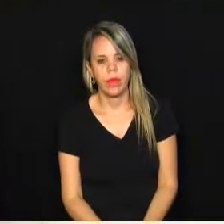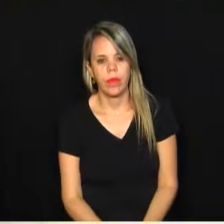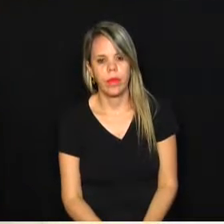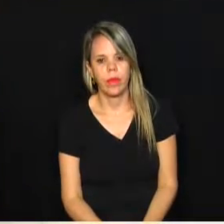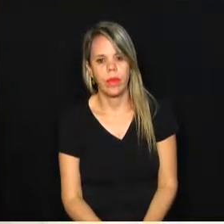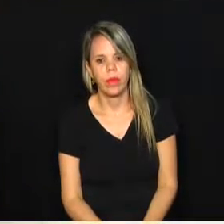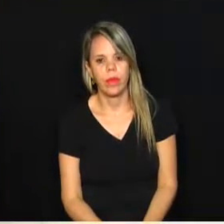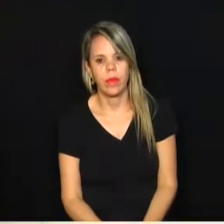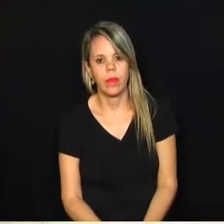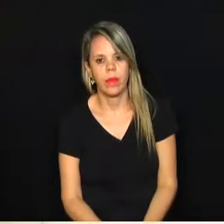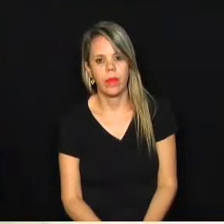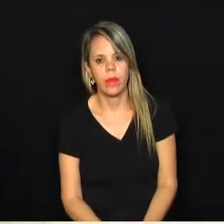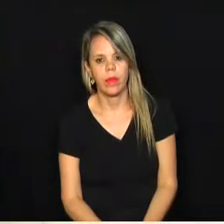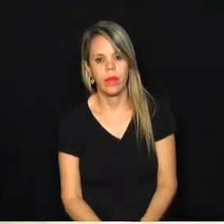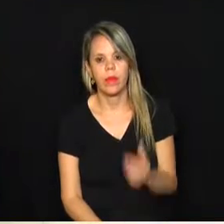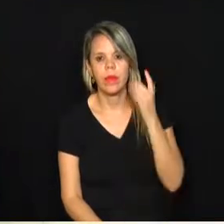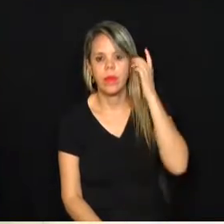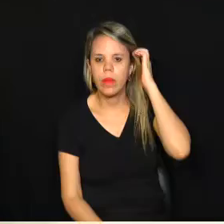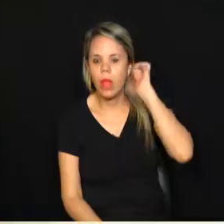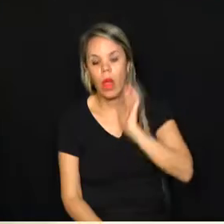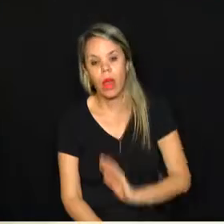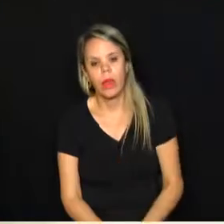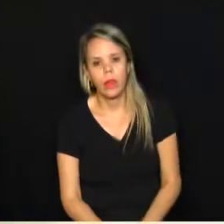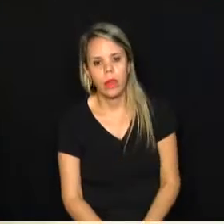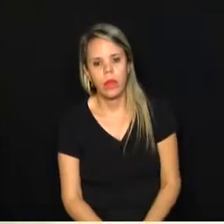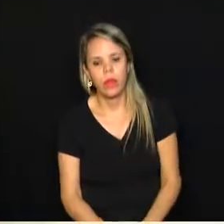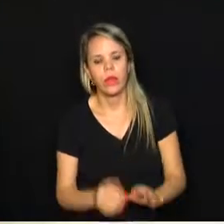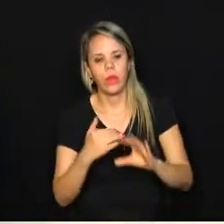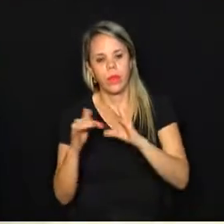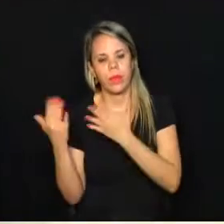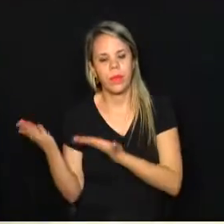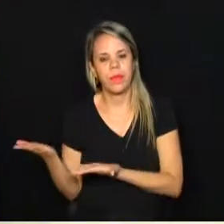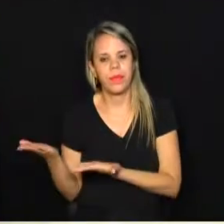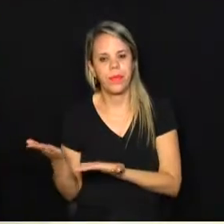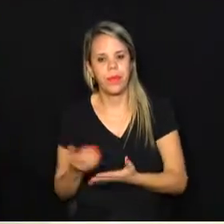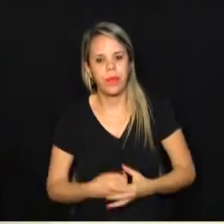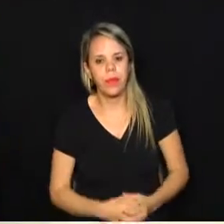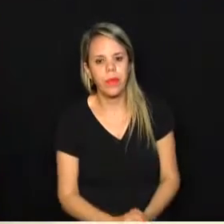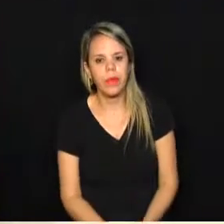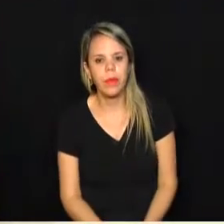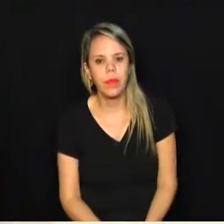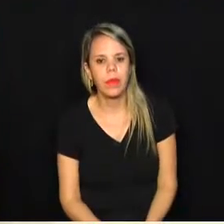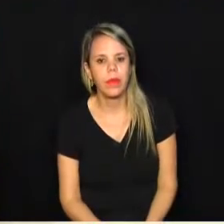97829 3776 ou ainda pelo nosso e-mail, que é